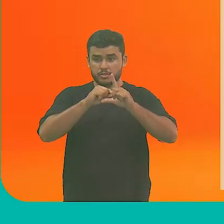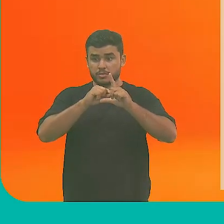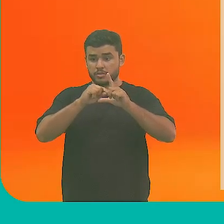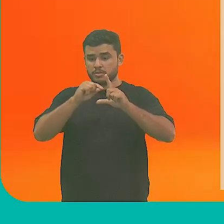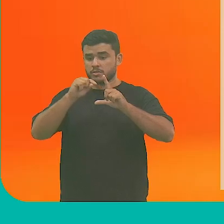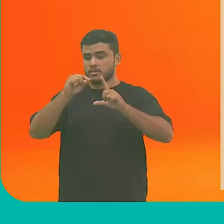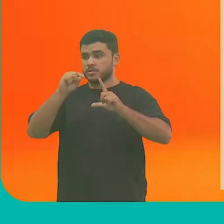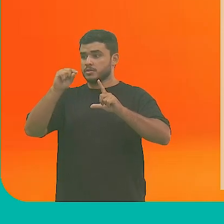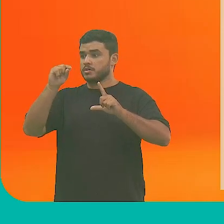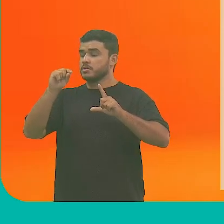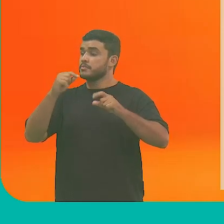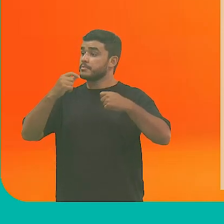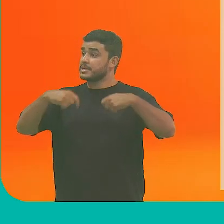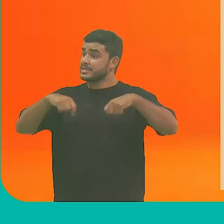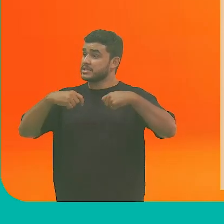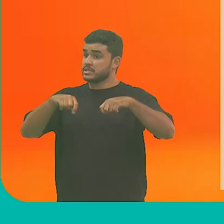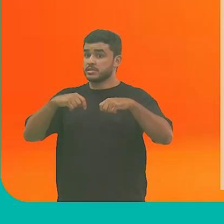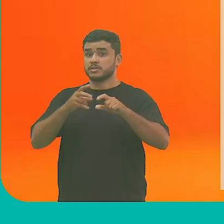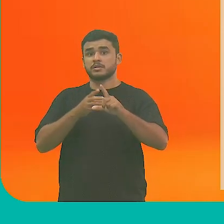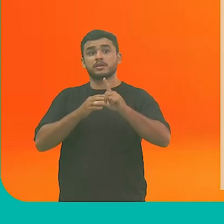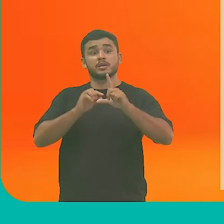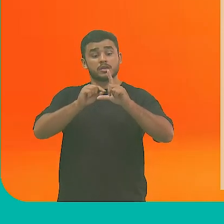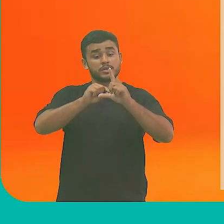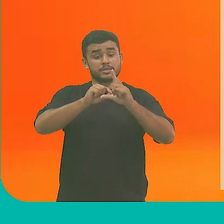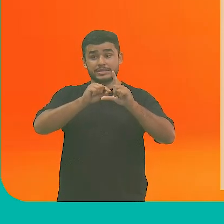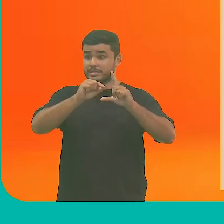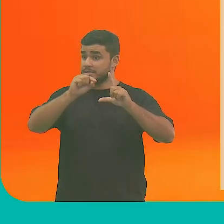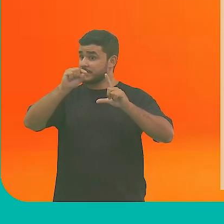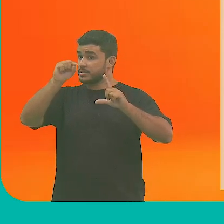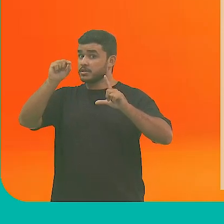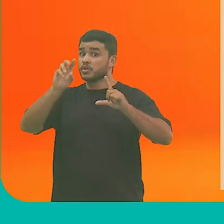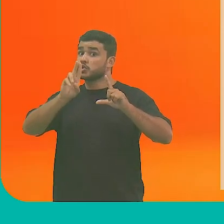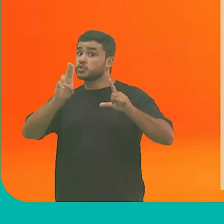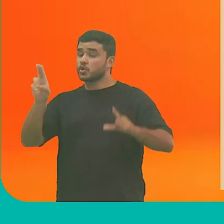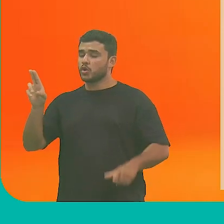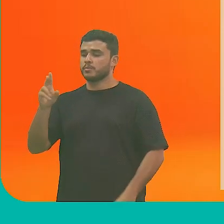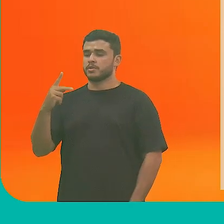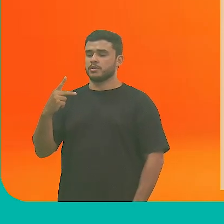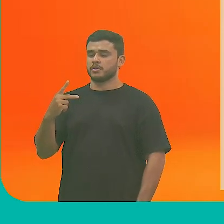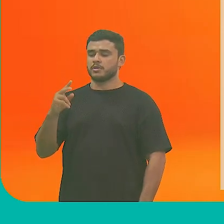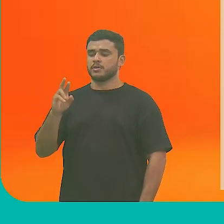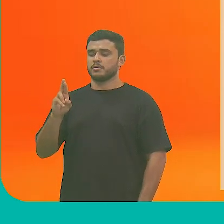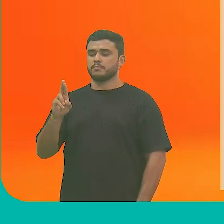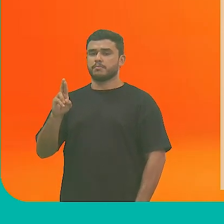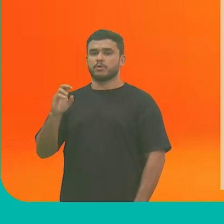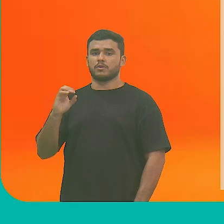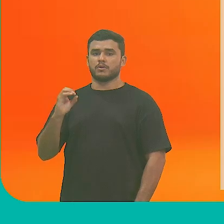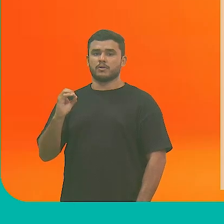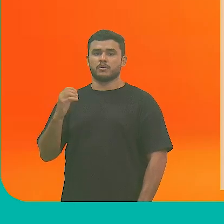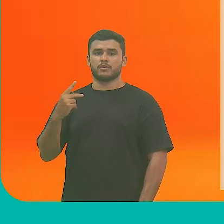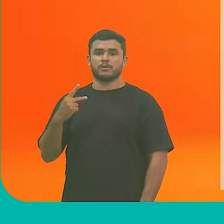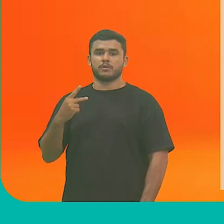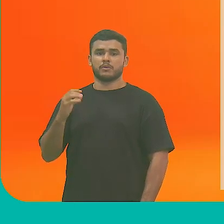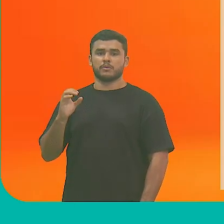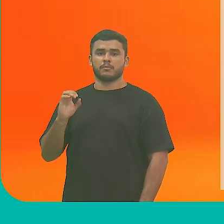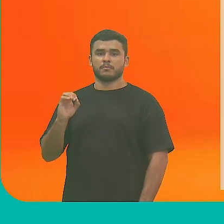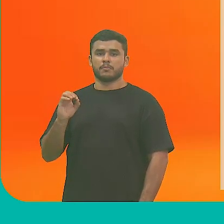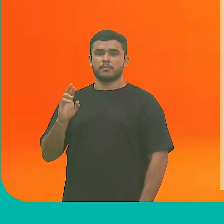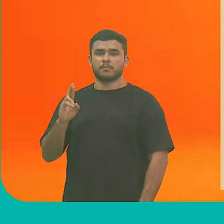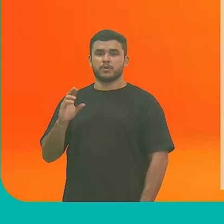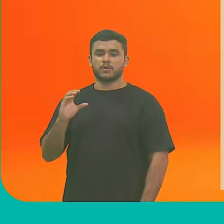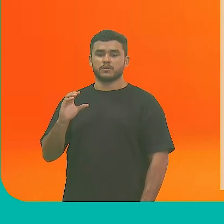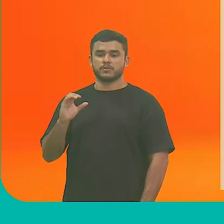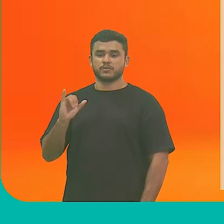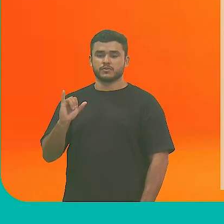proporcional, certo? Tu vai ter uma reta crescente, ó. Toda vida que duas